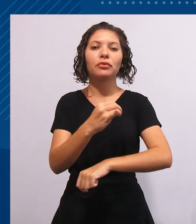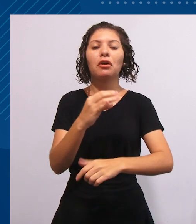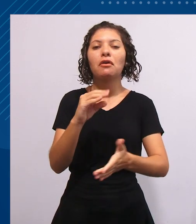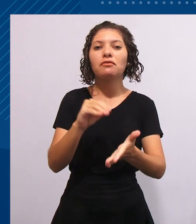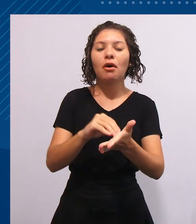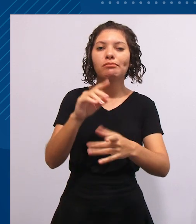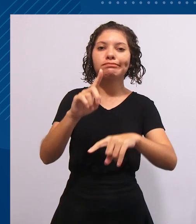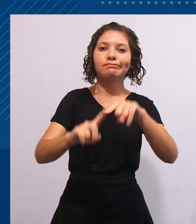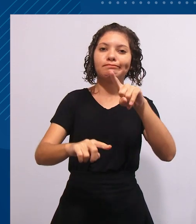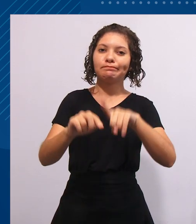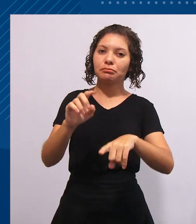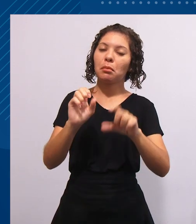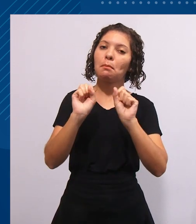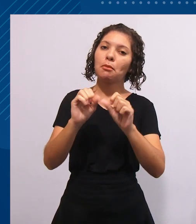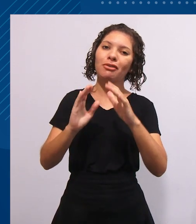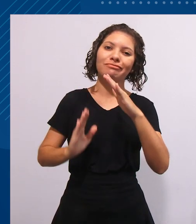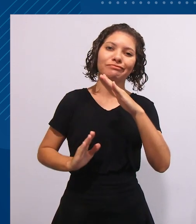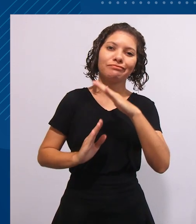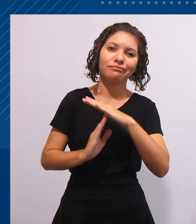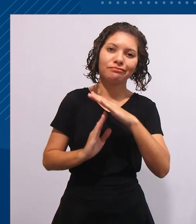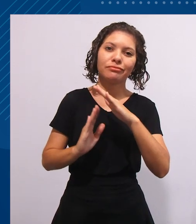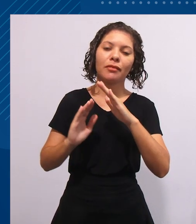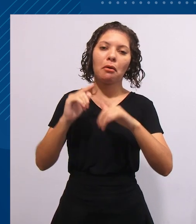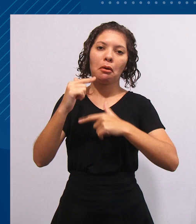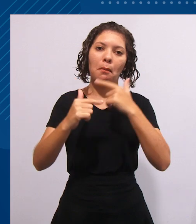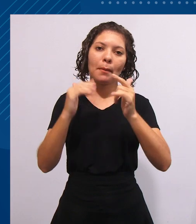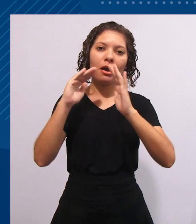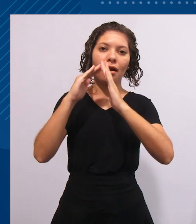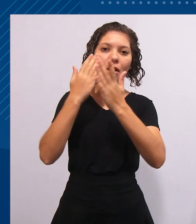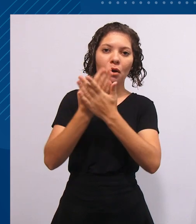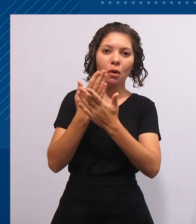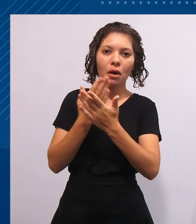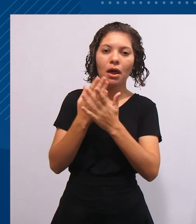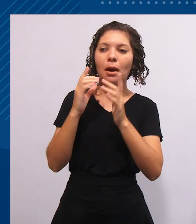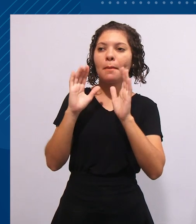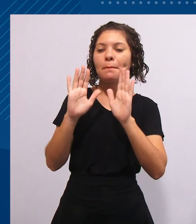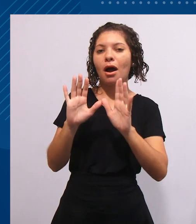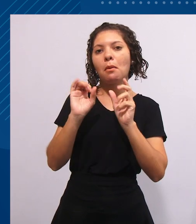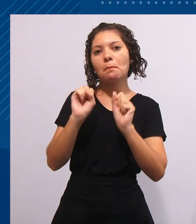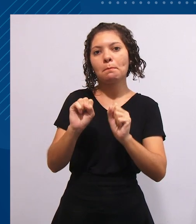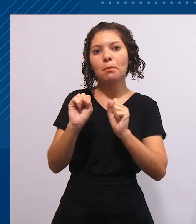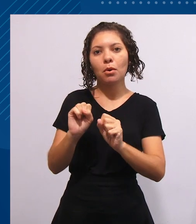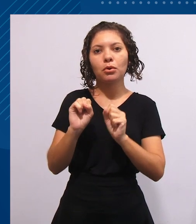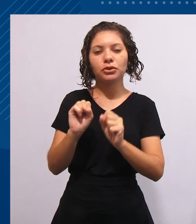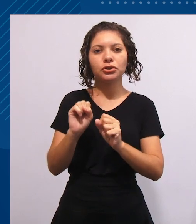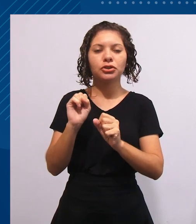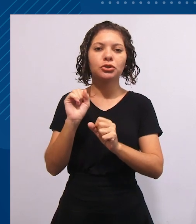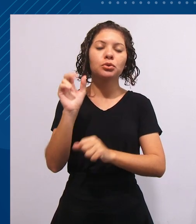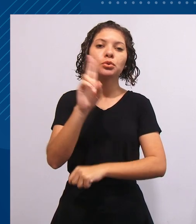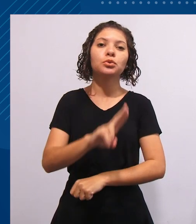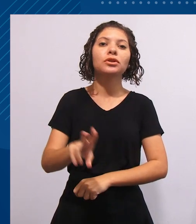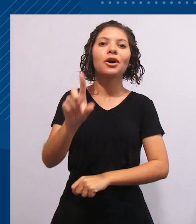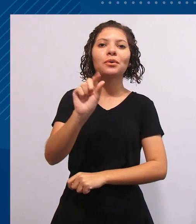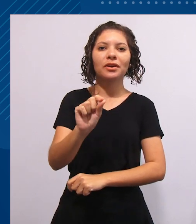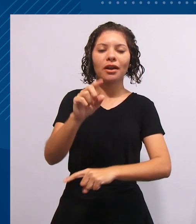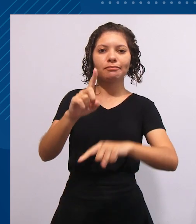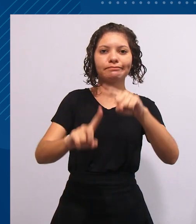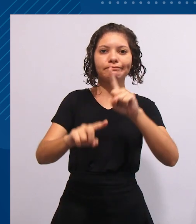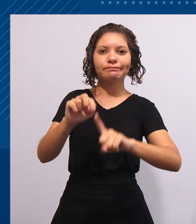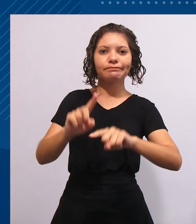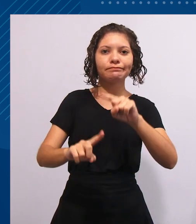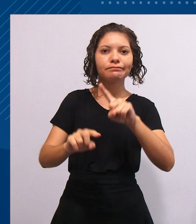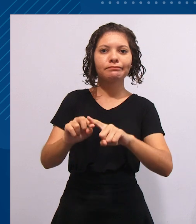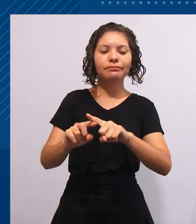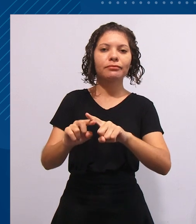enfim poderia ser um ponto mas ainda assim a gente poderia pensar em trabalhar com dispositivos que não necessariamente